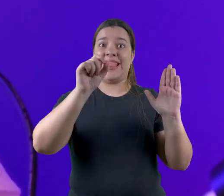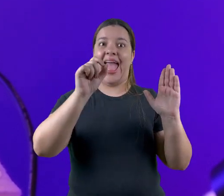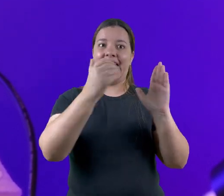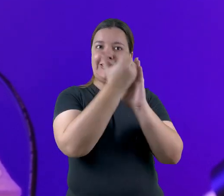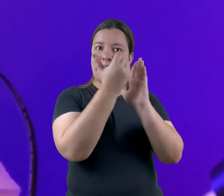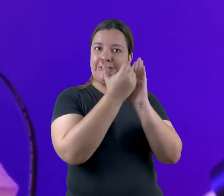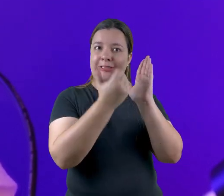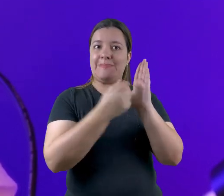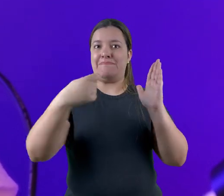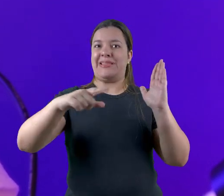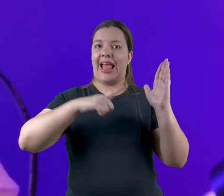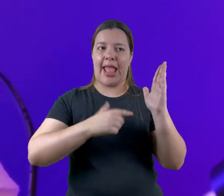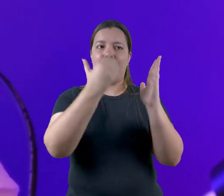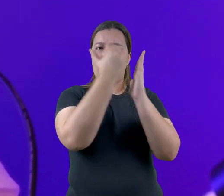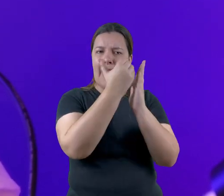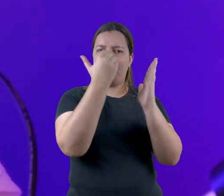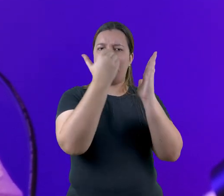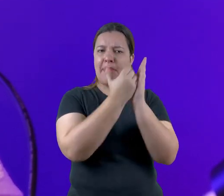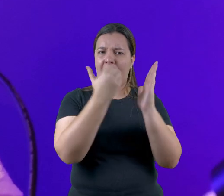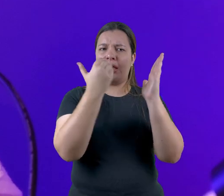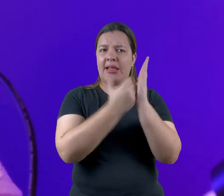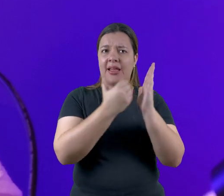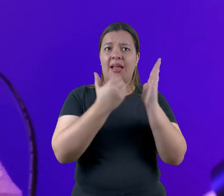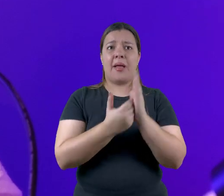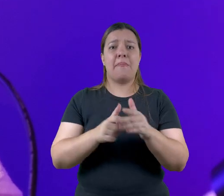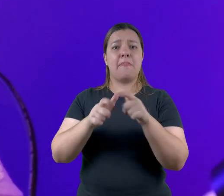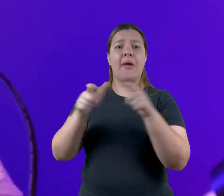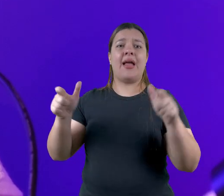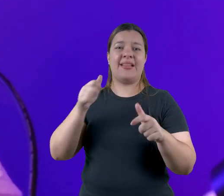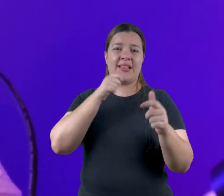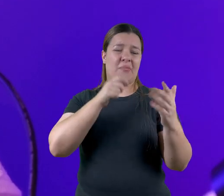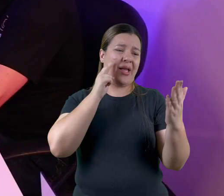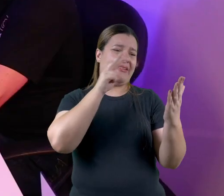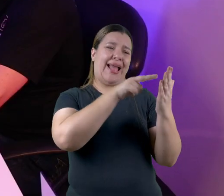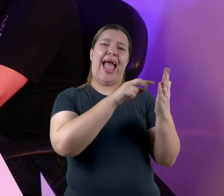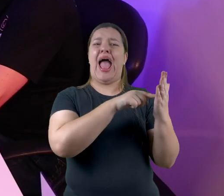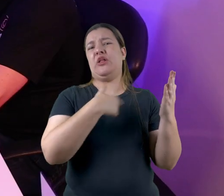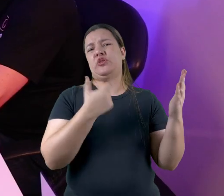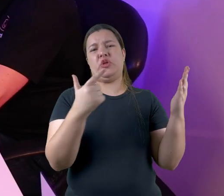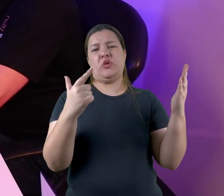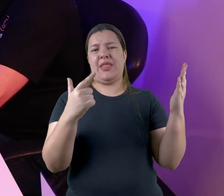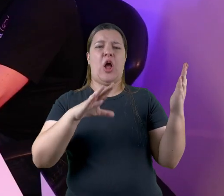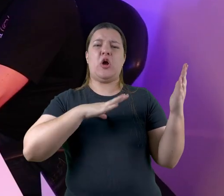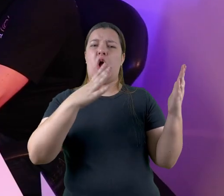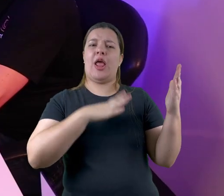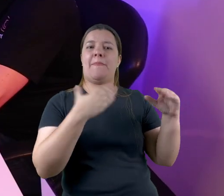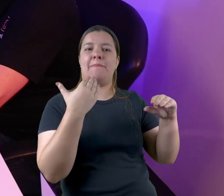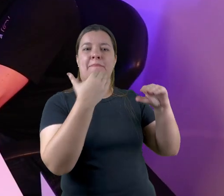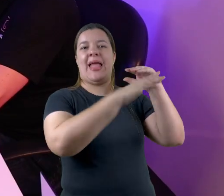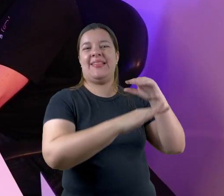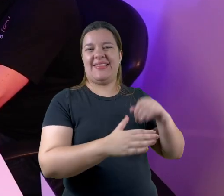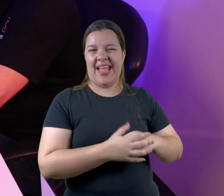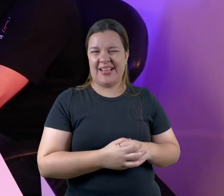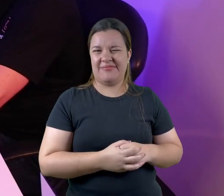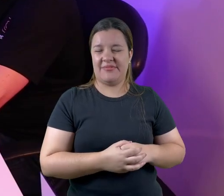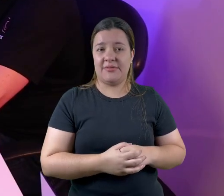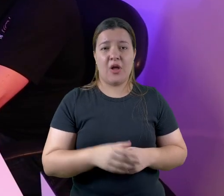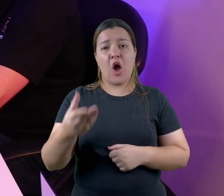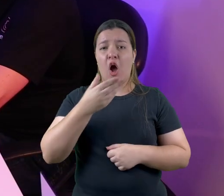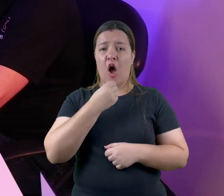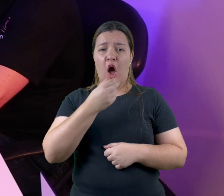exemplo 10 pré-requisitos né via de regra as meninas elas só submetem se elas tiverem A grande maioria desses